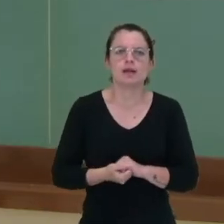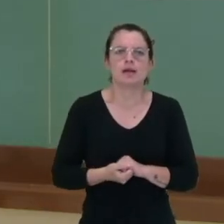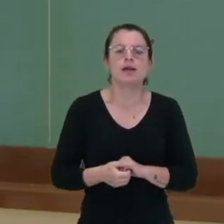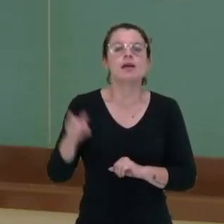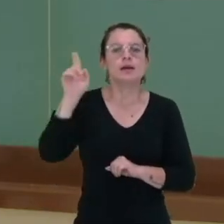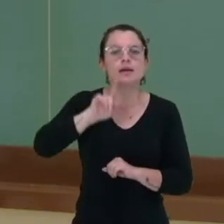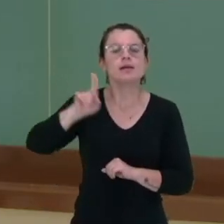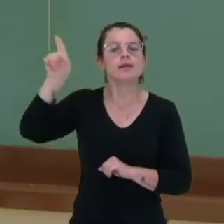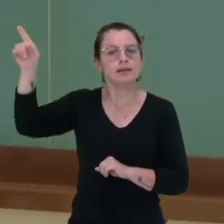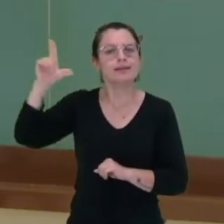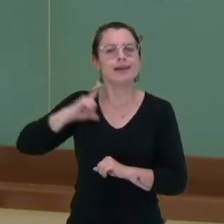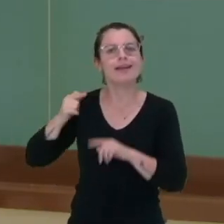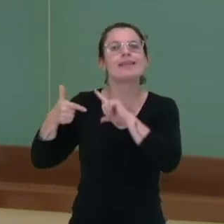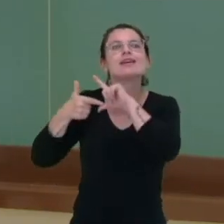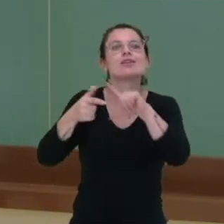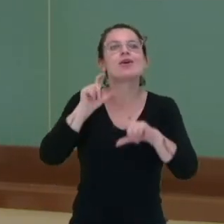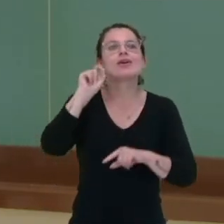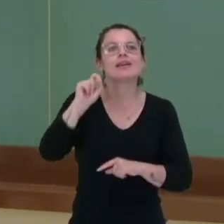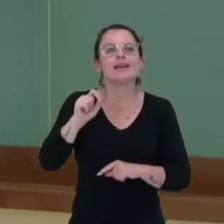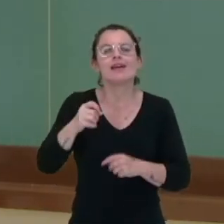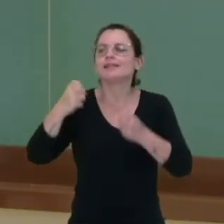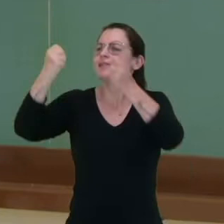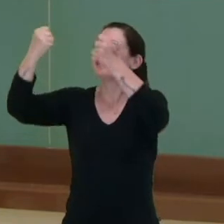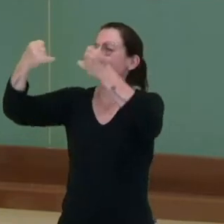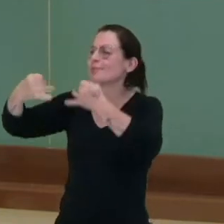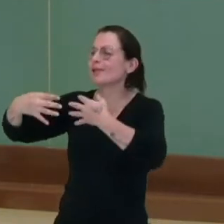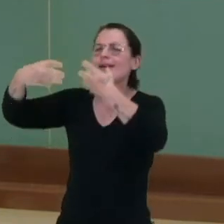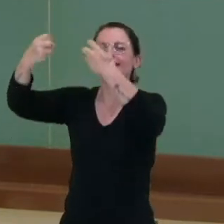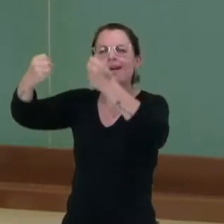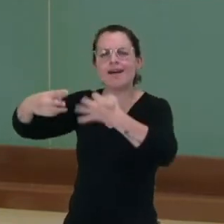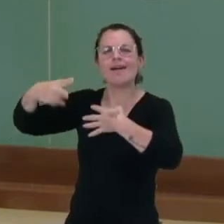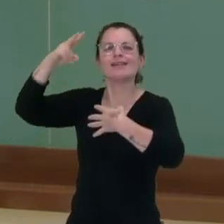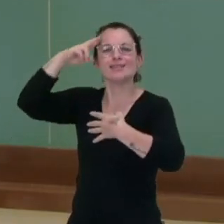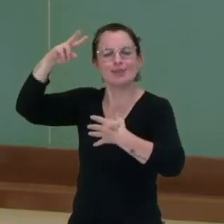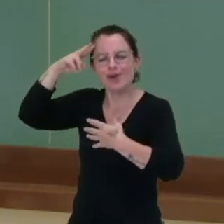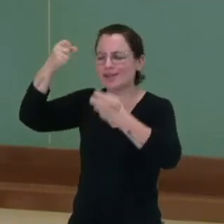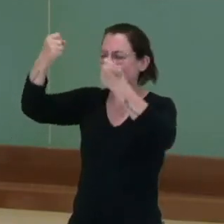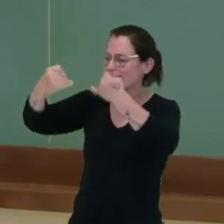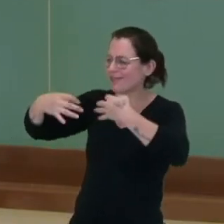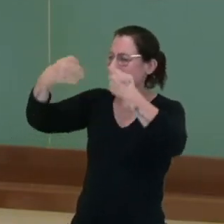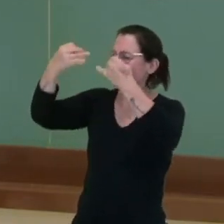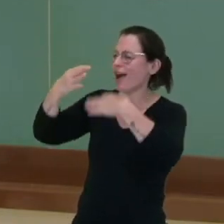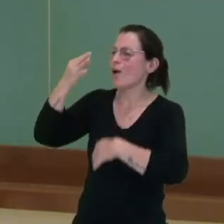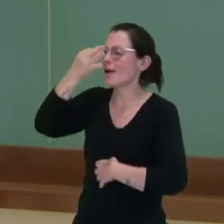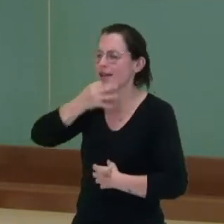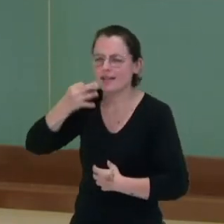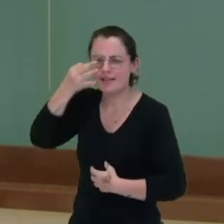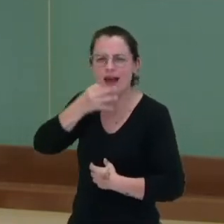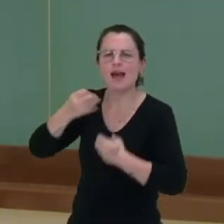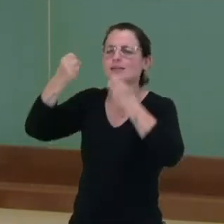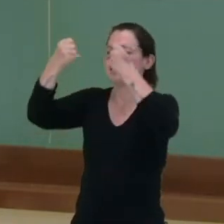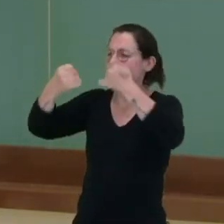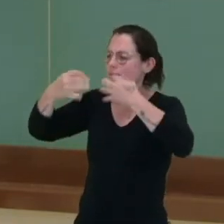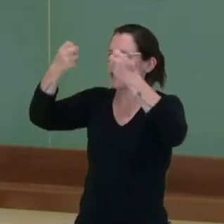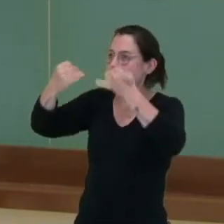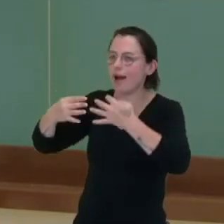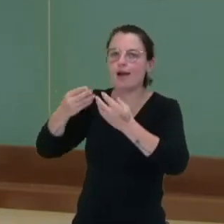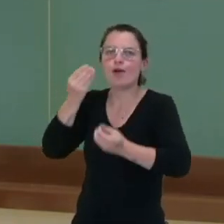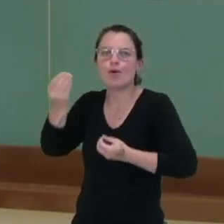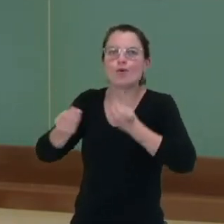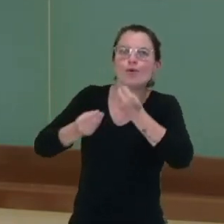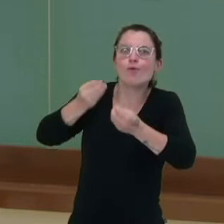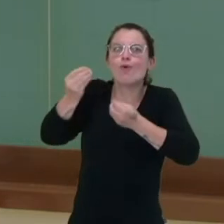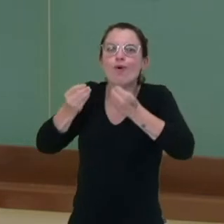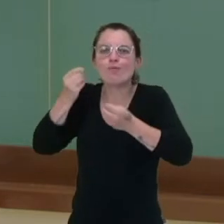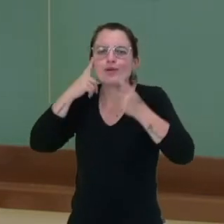de contar as histórias, né, de reproduzir a cultura, a oralidade, a visão de mundo para as crianças